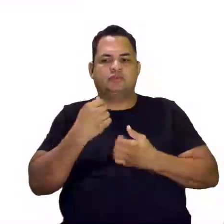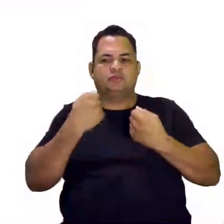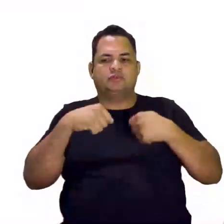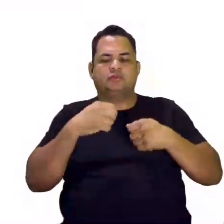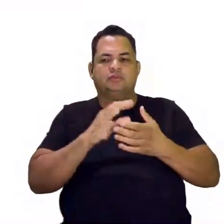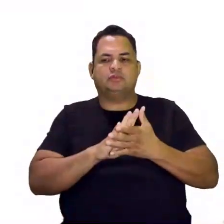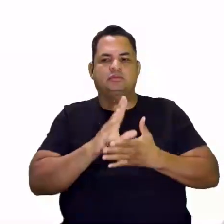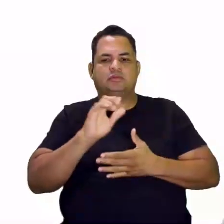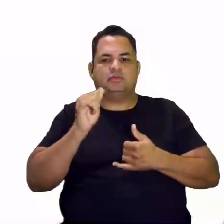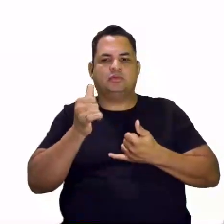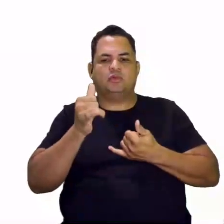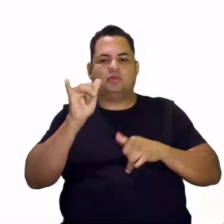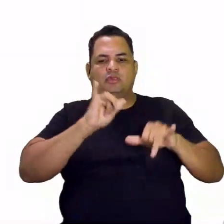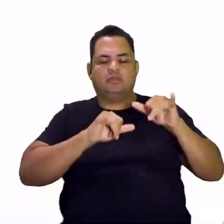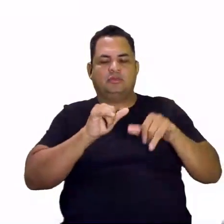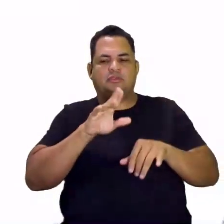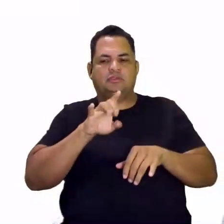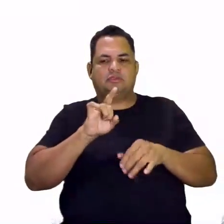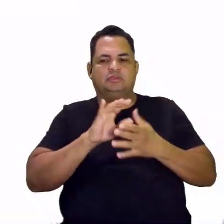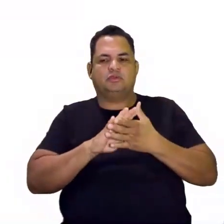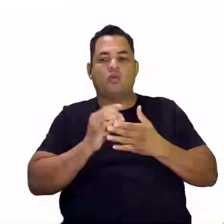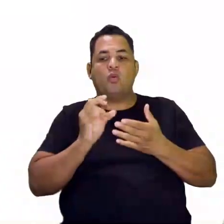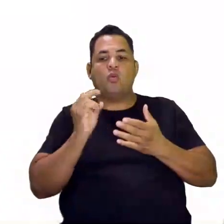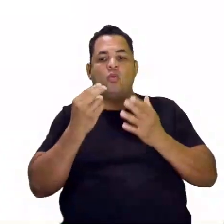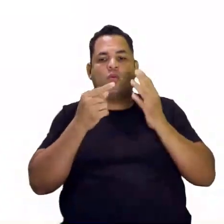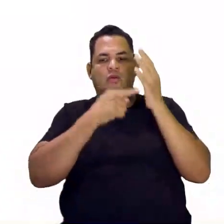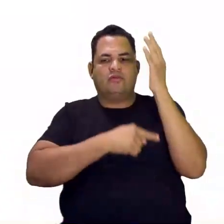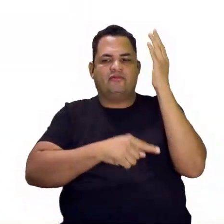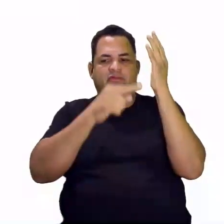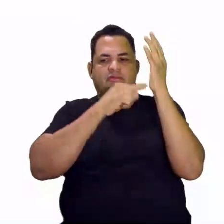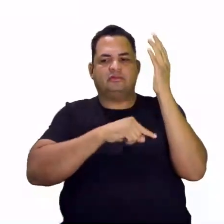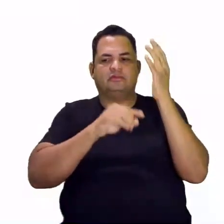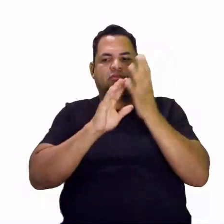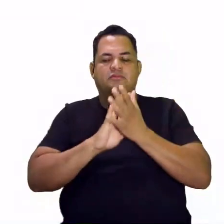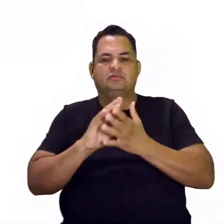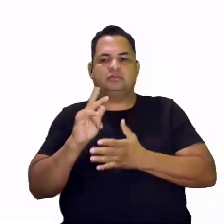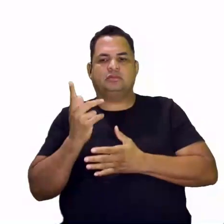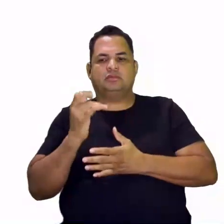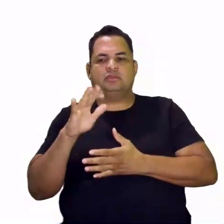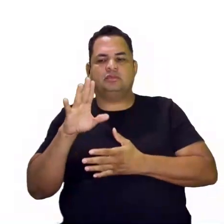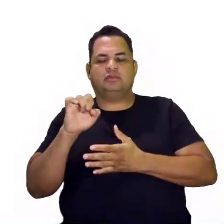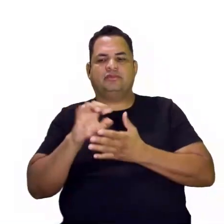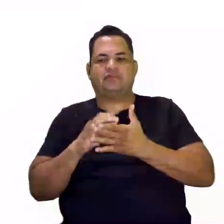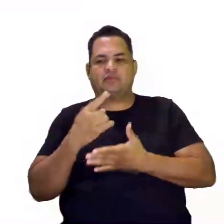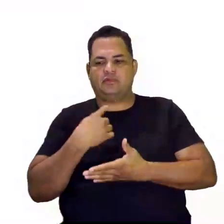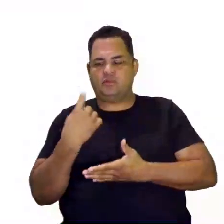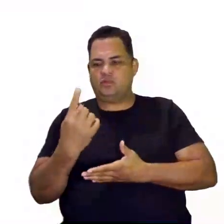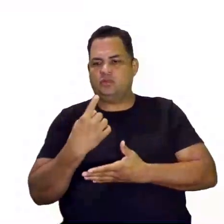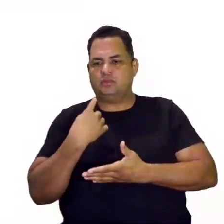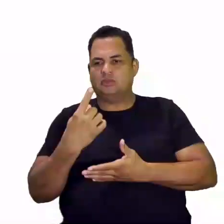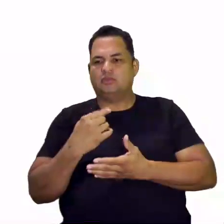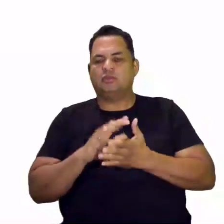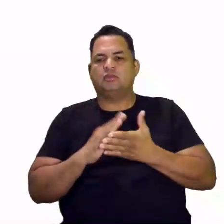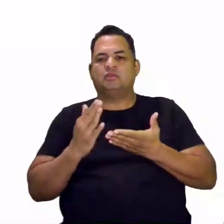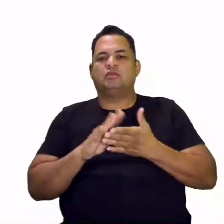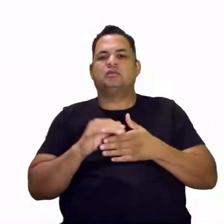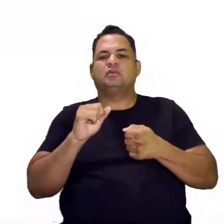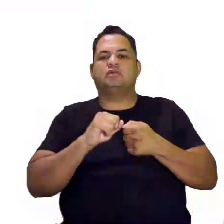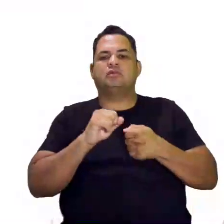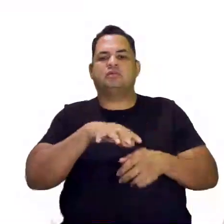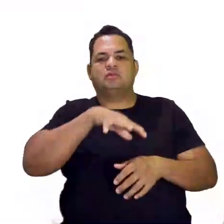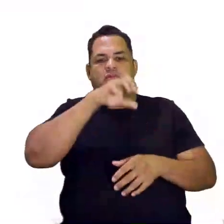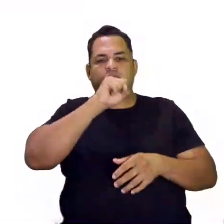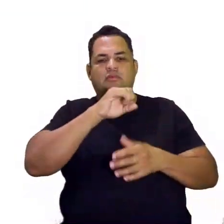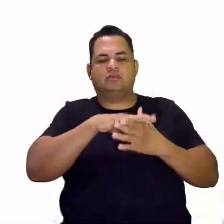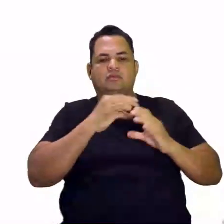a quimiossíntese ou a fotossíntese. Se ele for heterótrofo, como eu e você, ou ele vai realizar